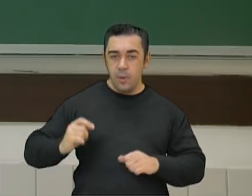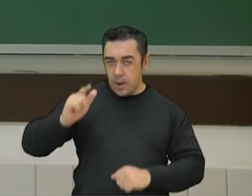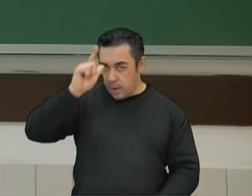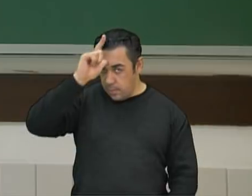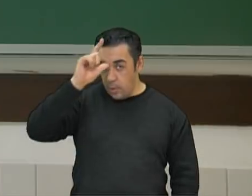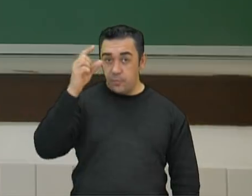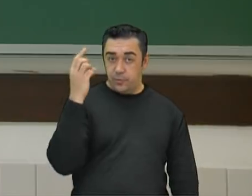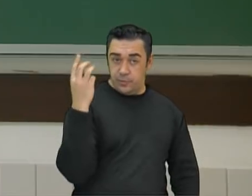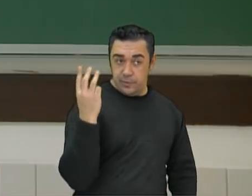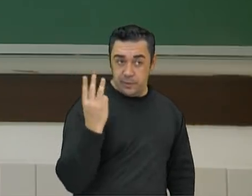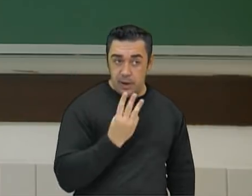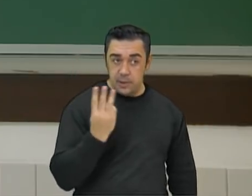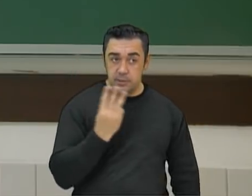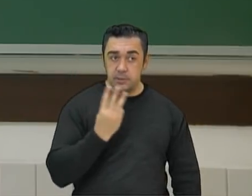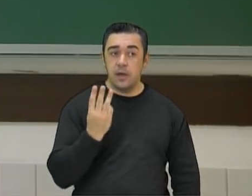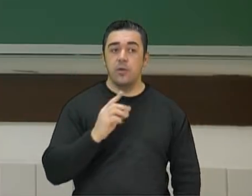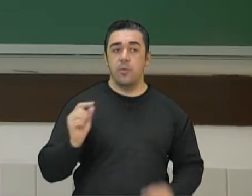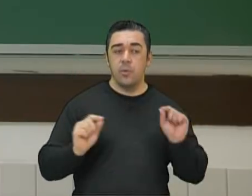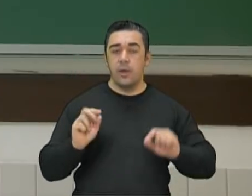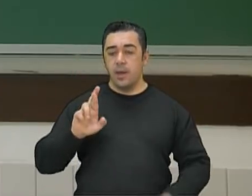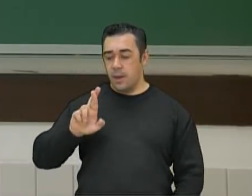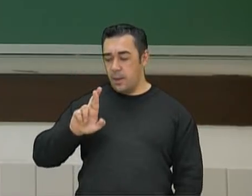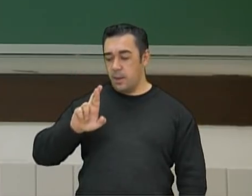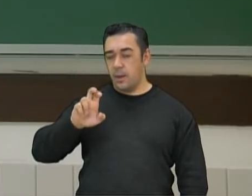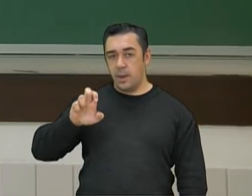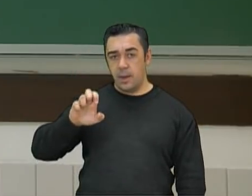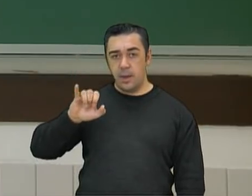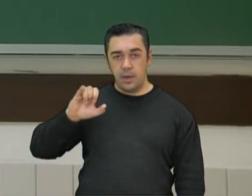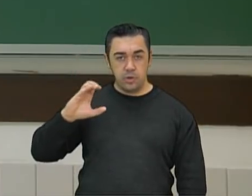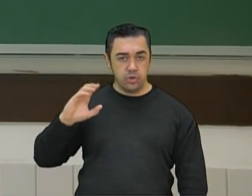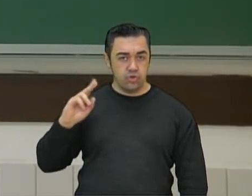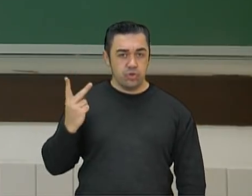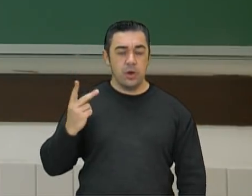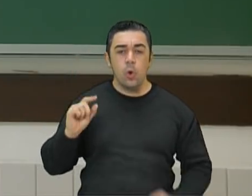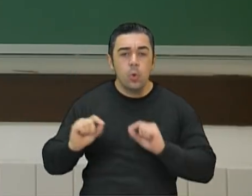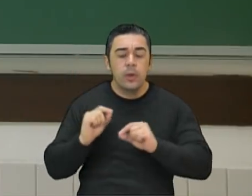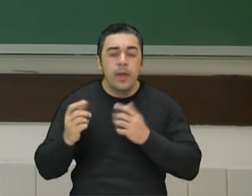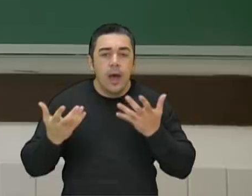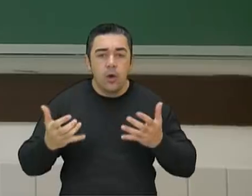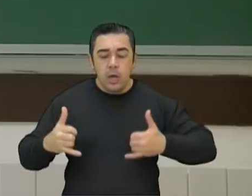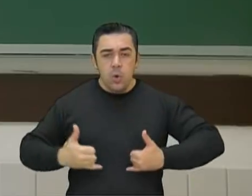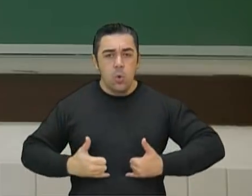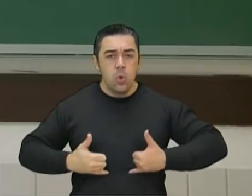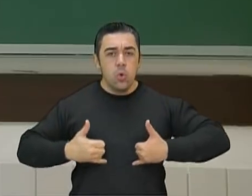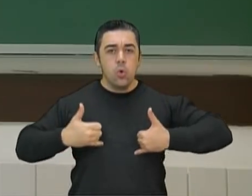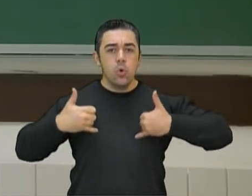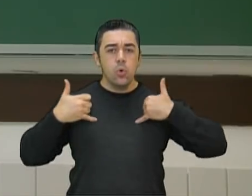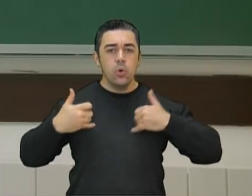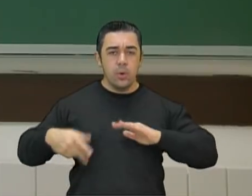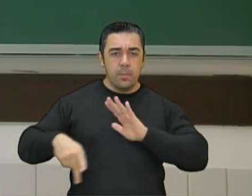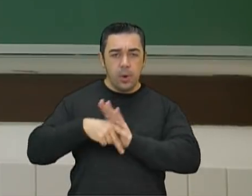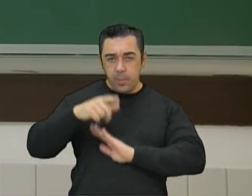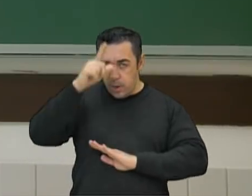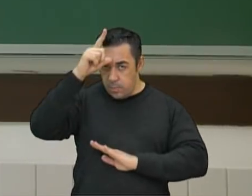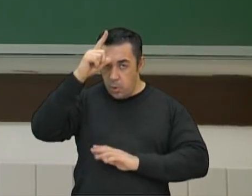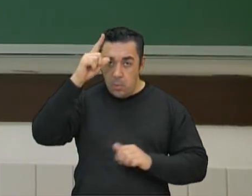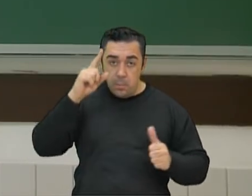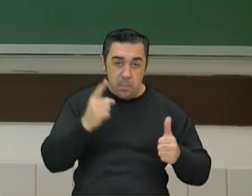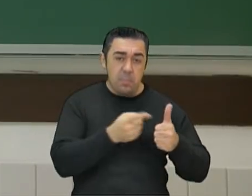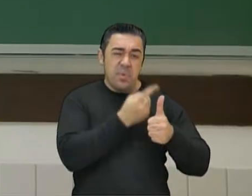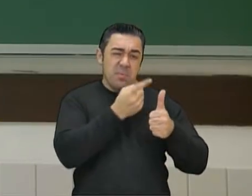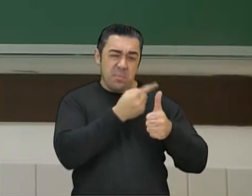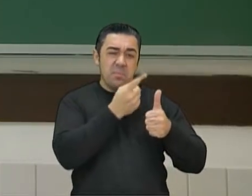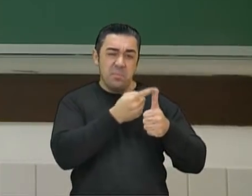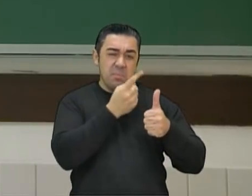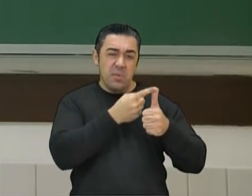Reich. Então Hitler tinha a ideia agora de resgatar o orgulho alemão, a história alemã. O primeiro império seria